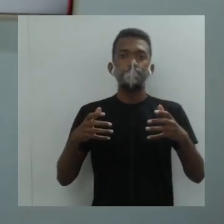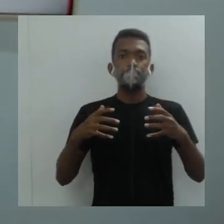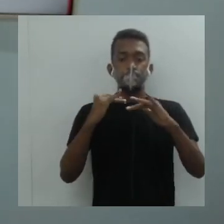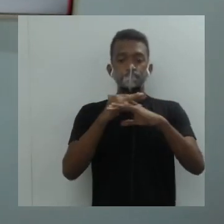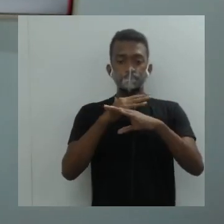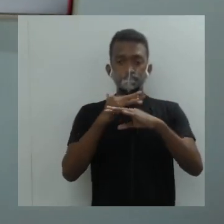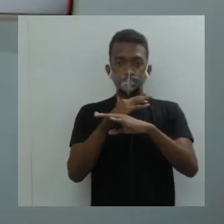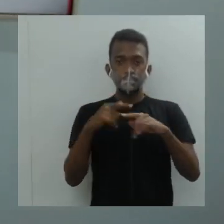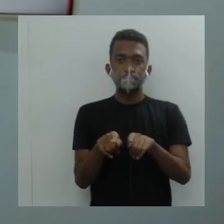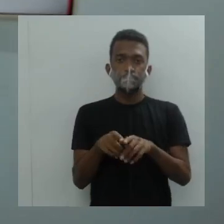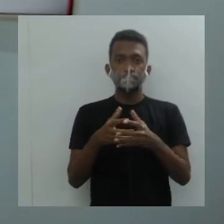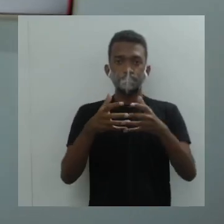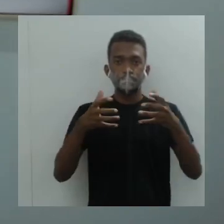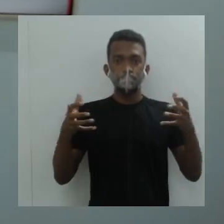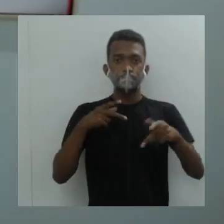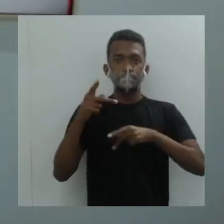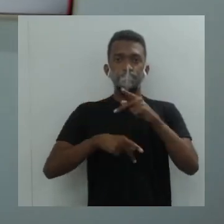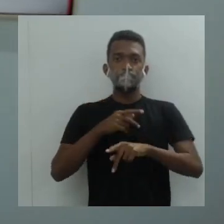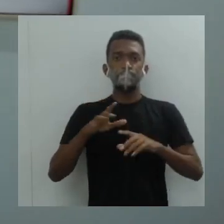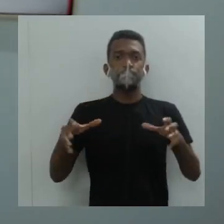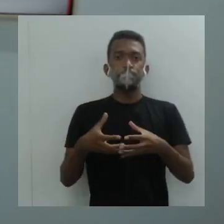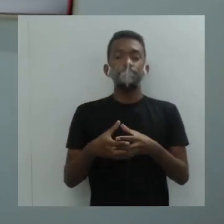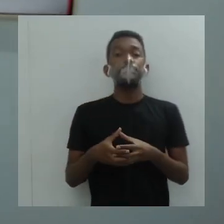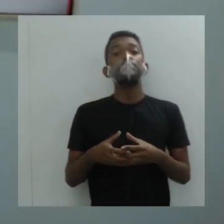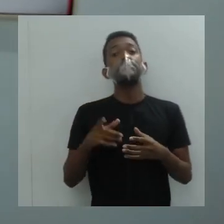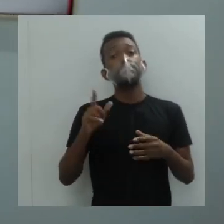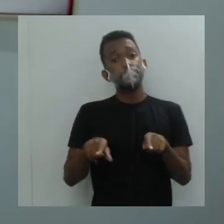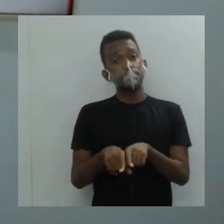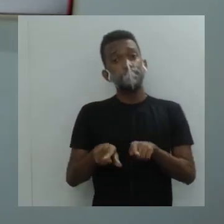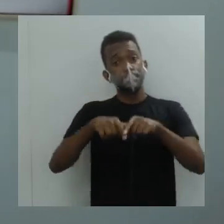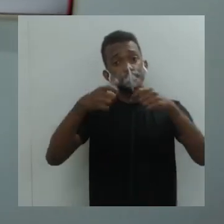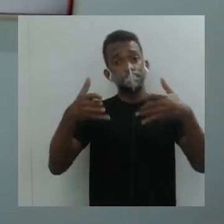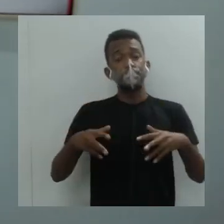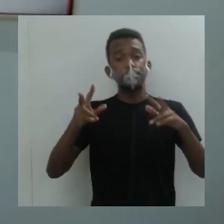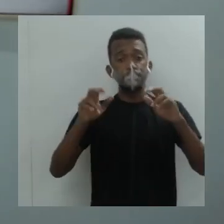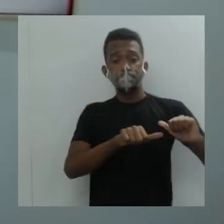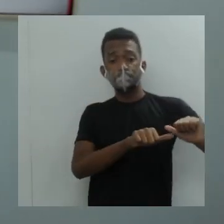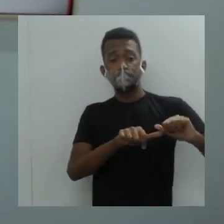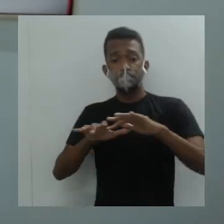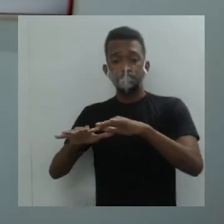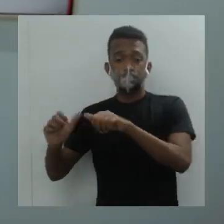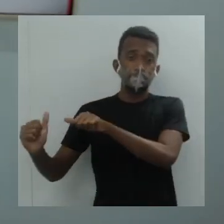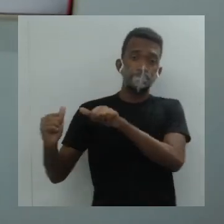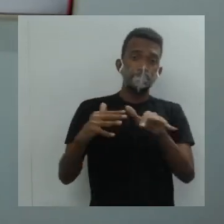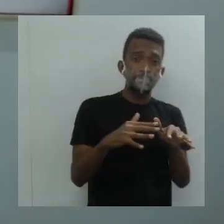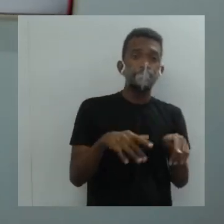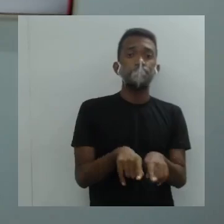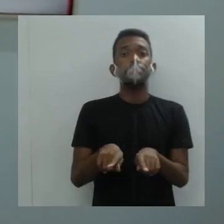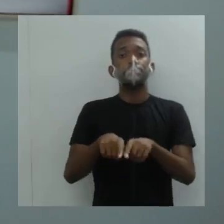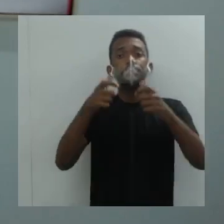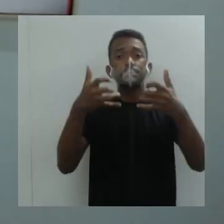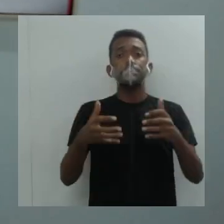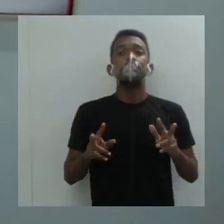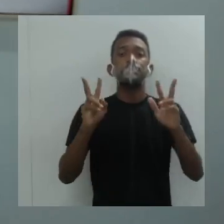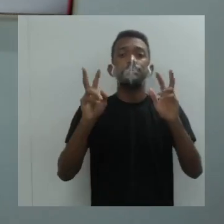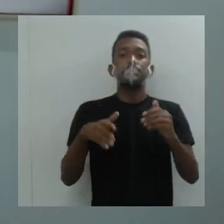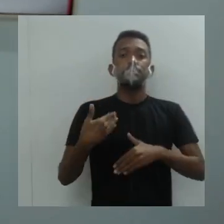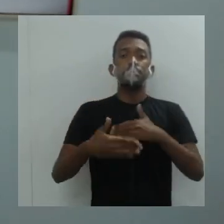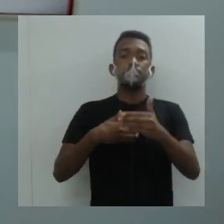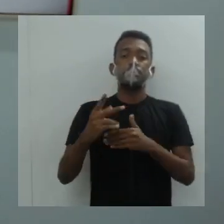crescimento populacional. E vou falar de migração, eu vou falar aí de todos